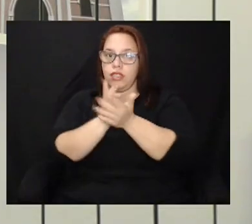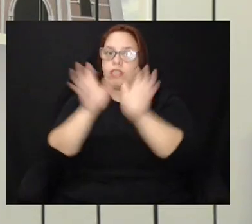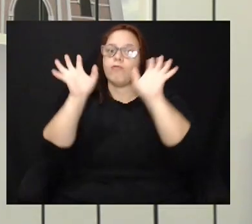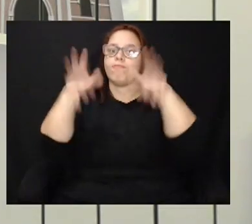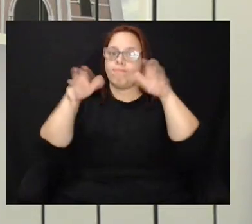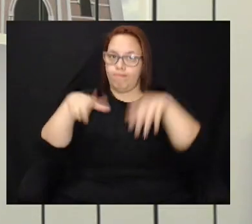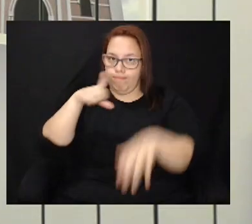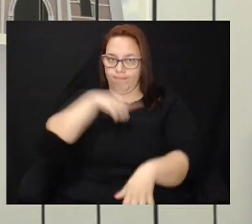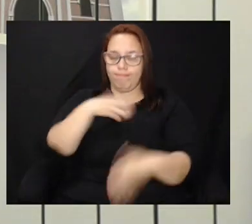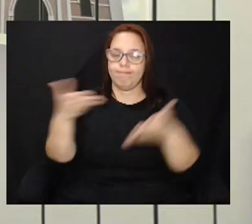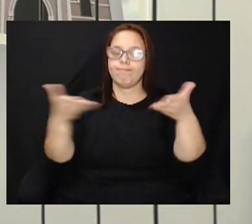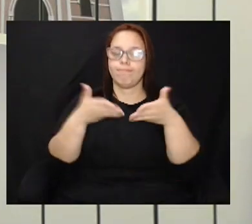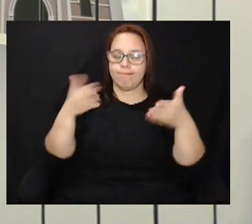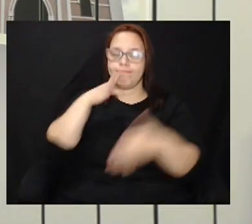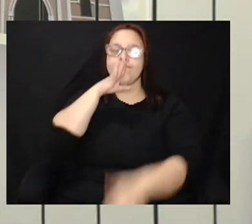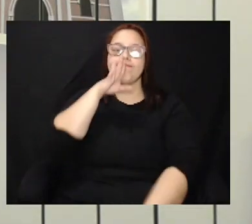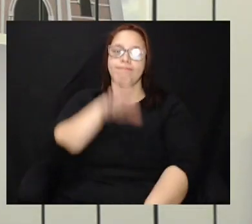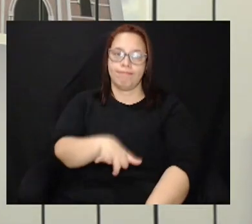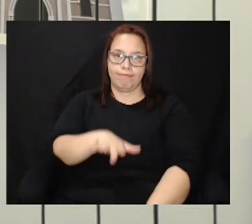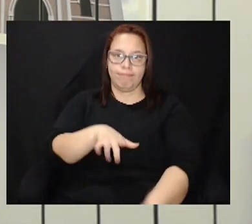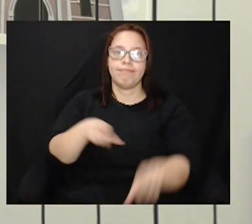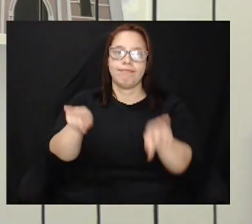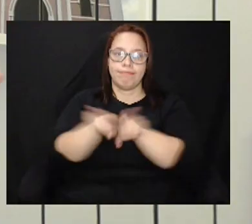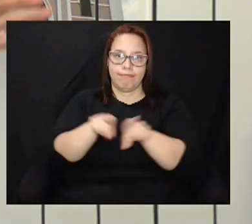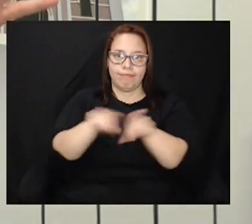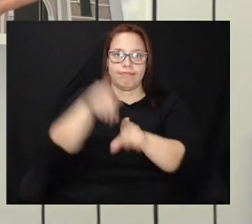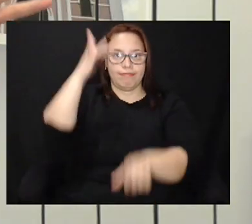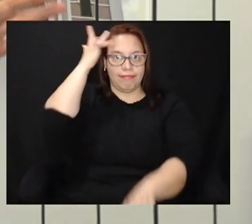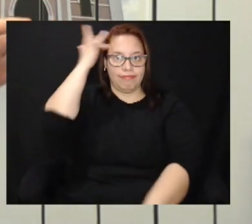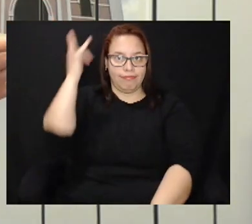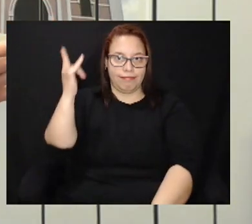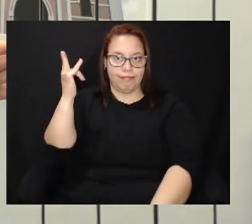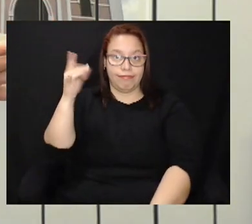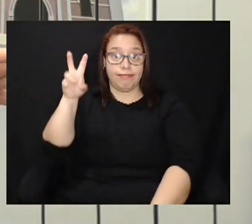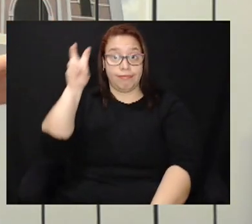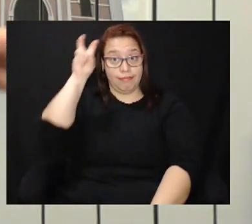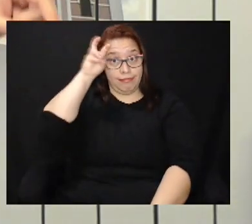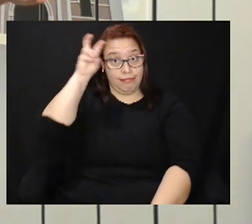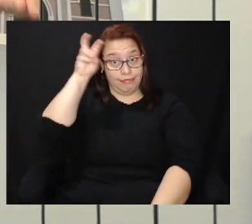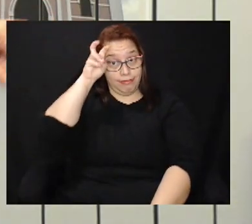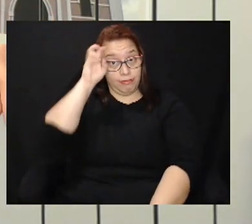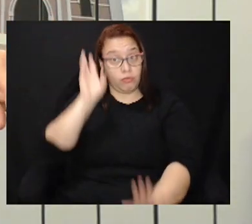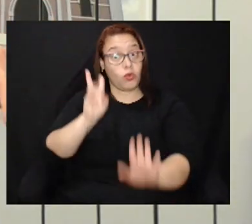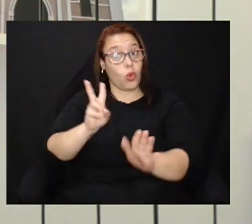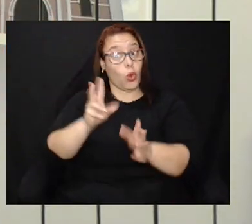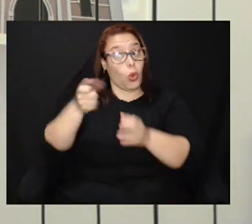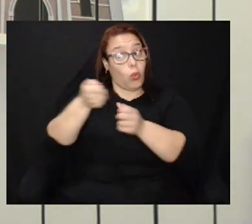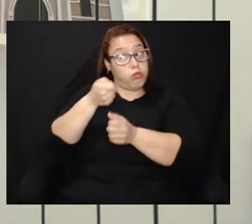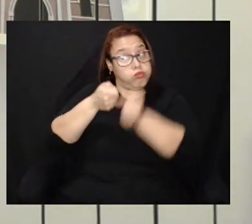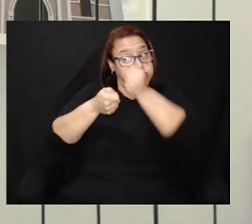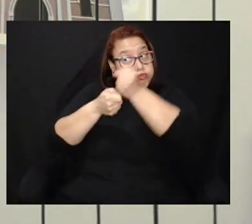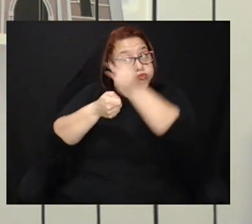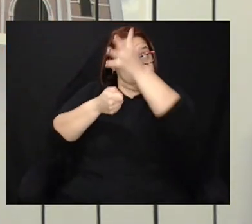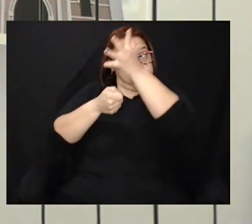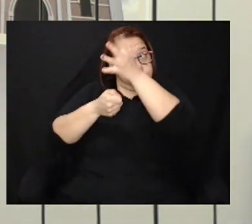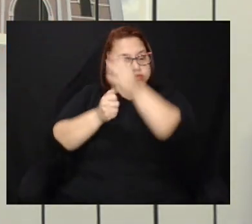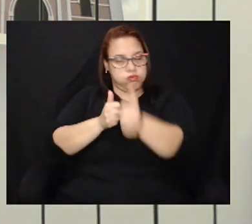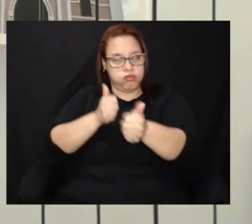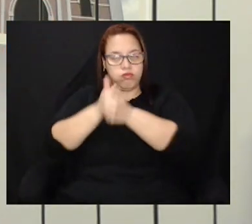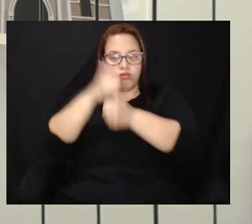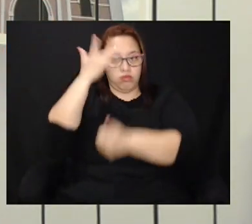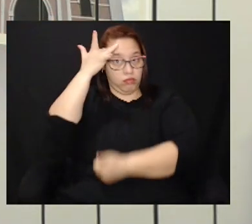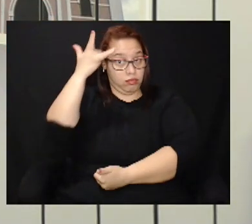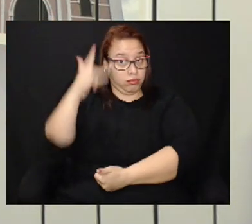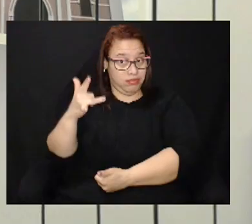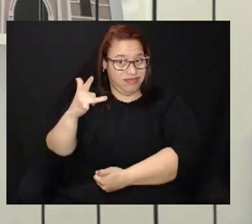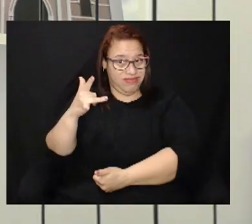hoje à tarde e também para amanhã, quinta-feira. Mantenha o guarda-chuva por perto e amanhã vai dar até para